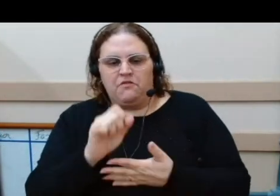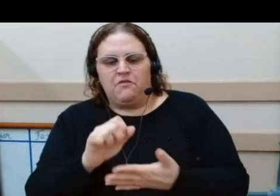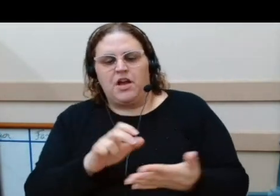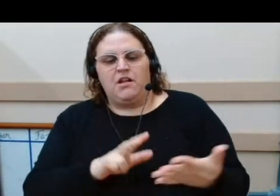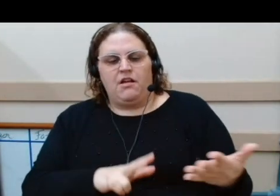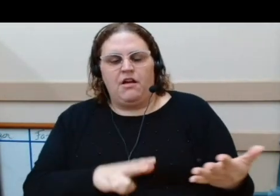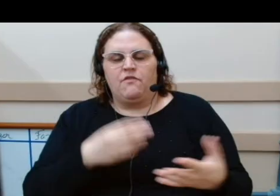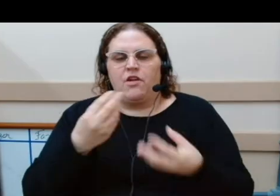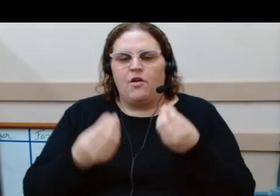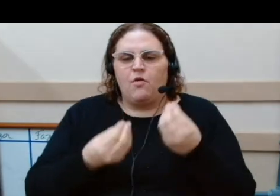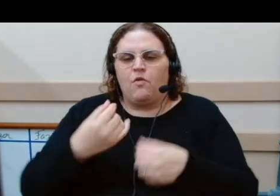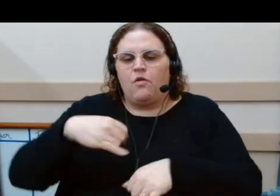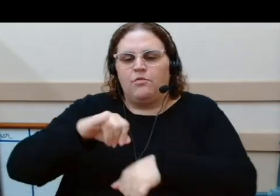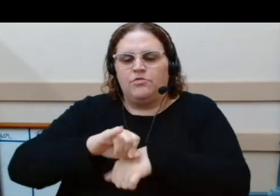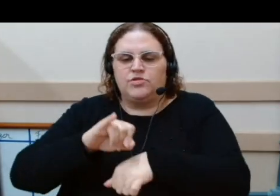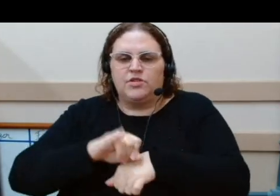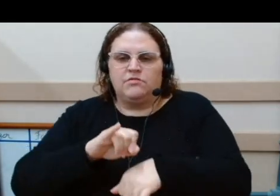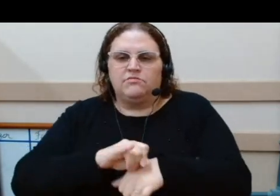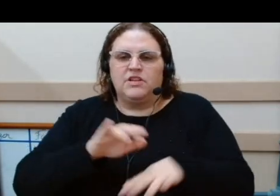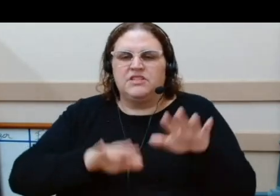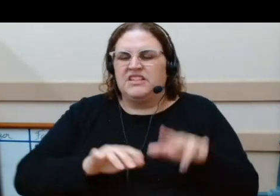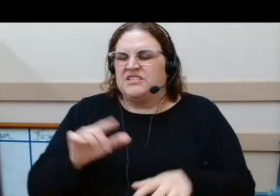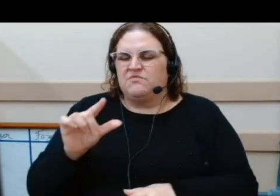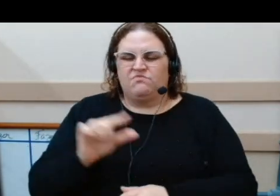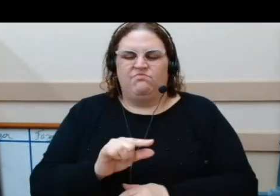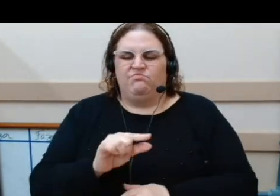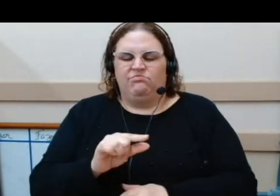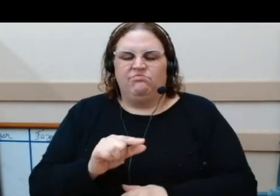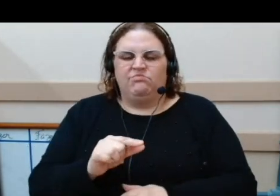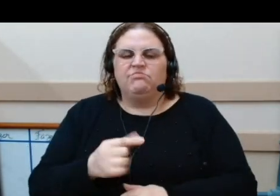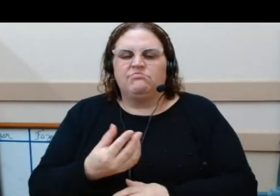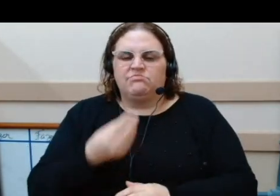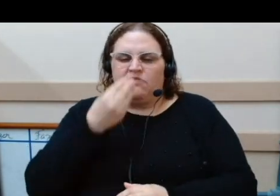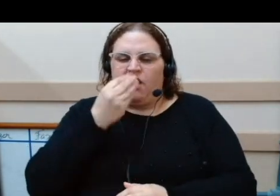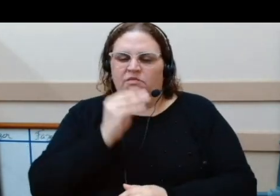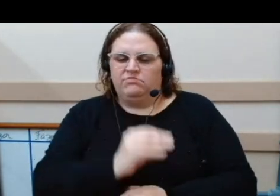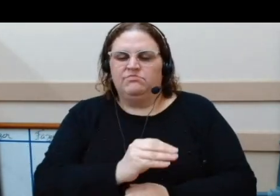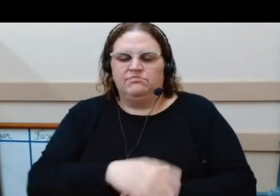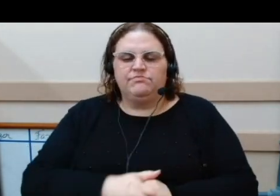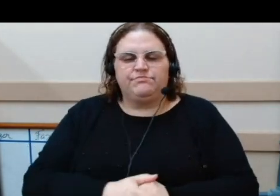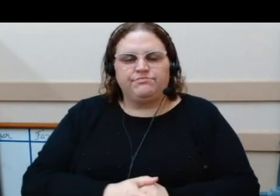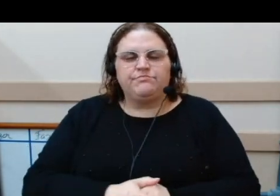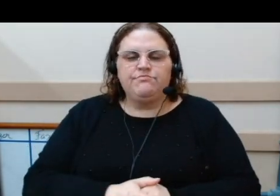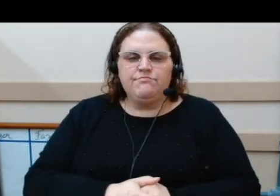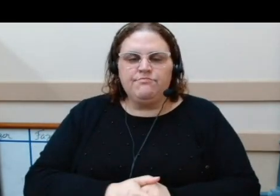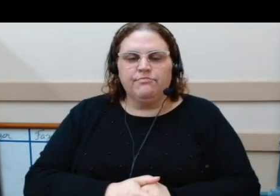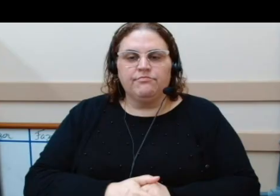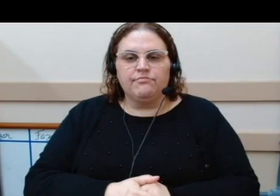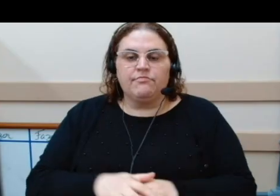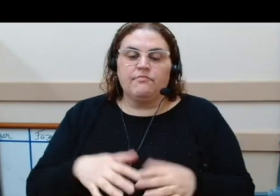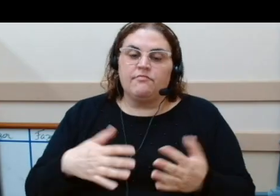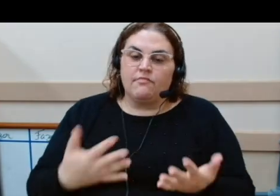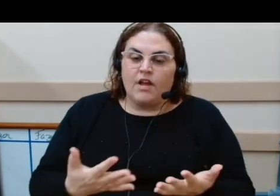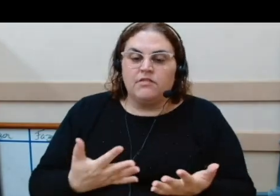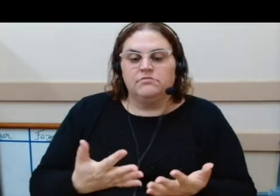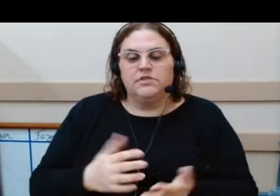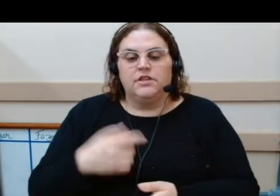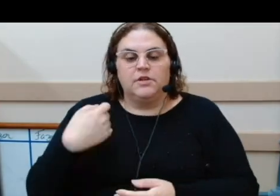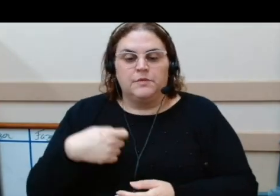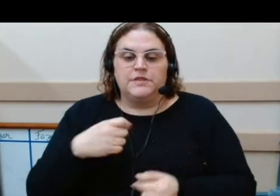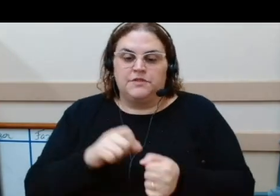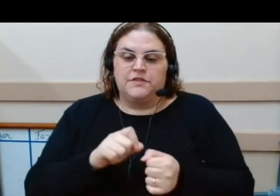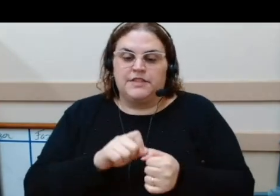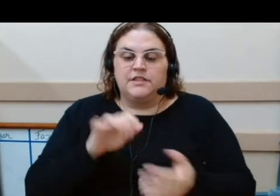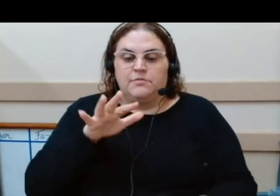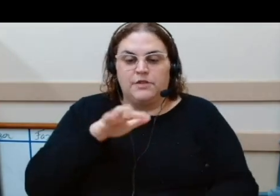objeto muitas vezes menor inclusive né e enfim tem que fazer um registro ao